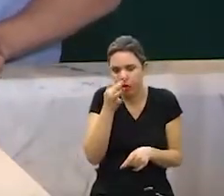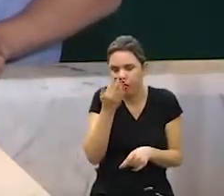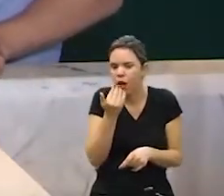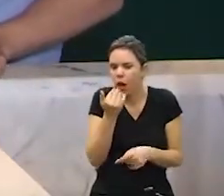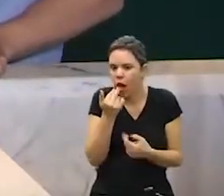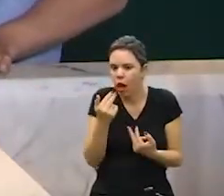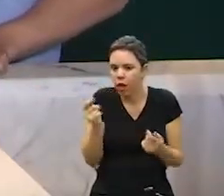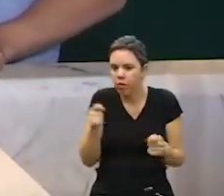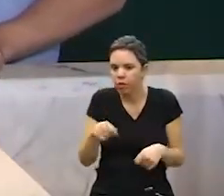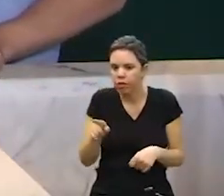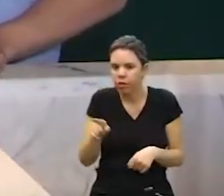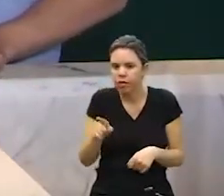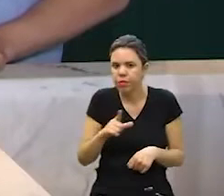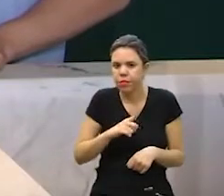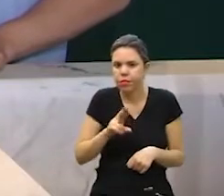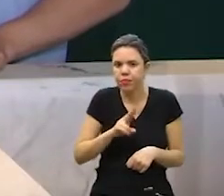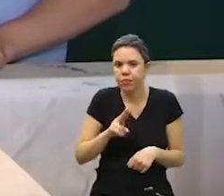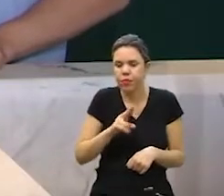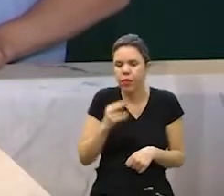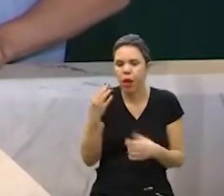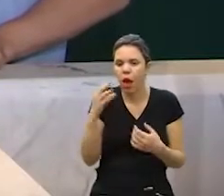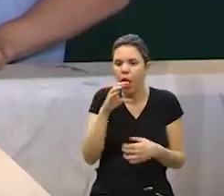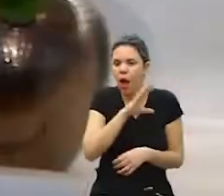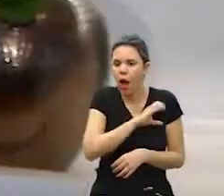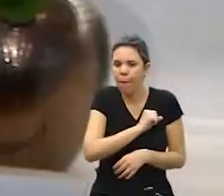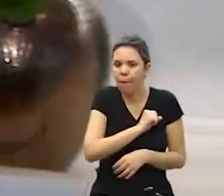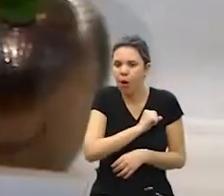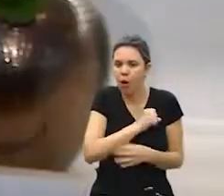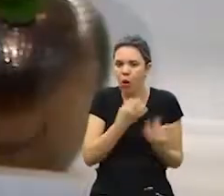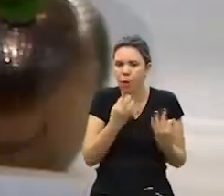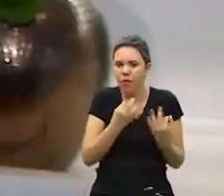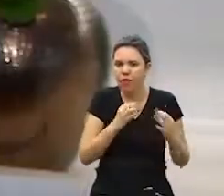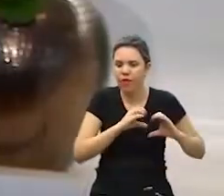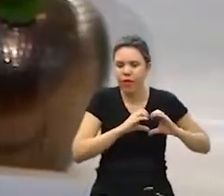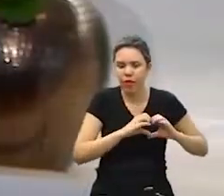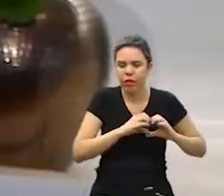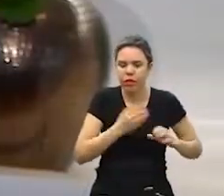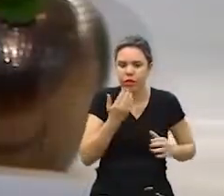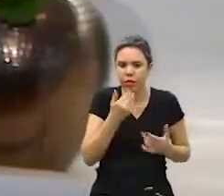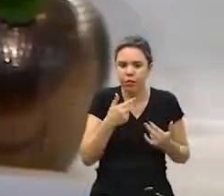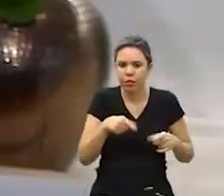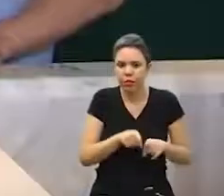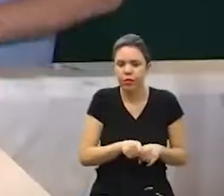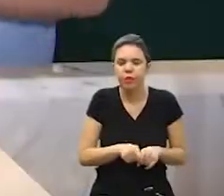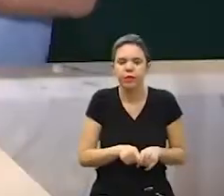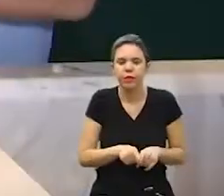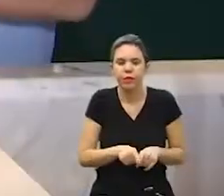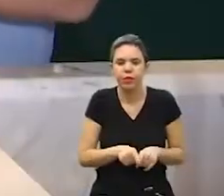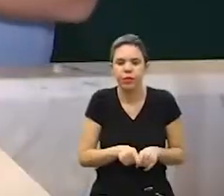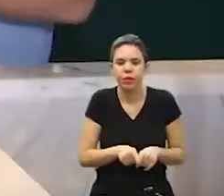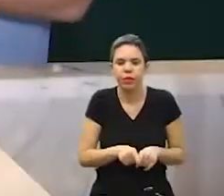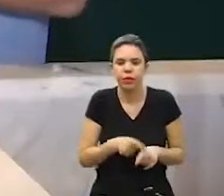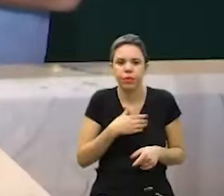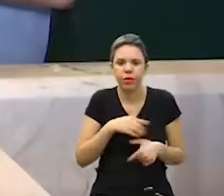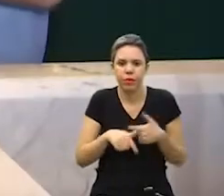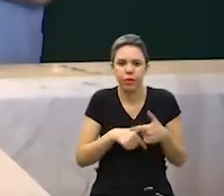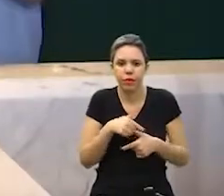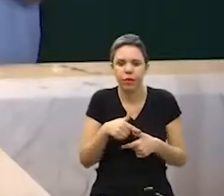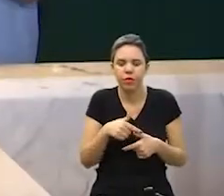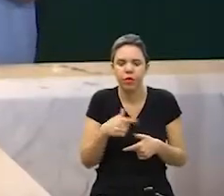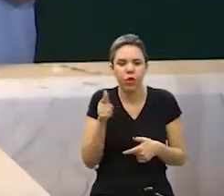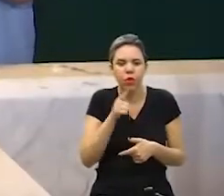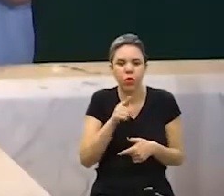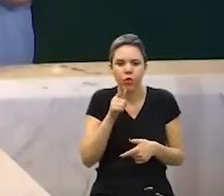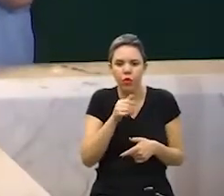Flores comestíveis. Aqui a gente tá usando o Amor Perfeito. O Amor Perfeito. Né? Eu amo flores comestíveis. Então, é usado muito de culinária. E